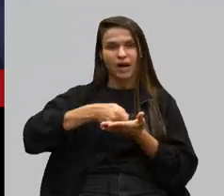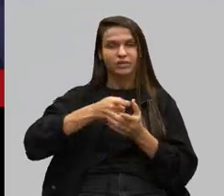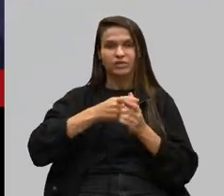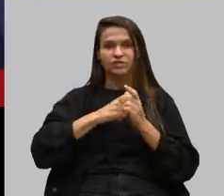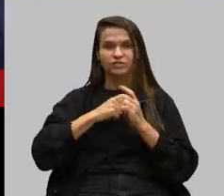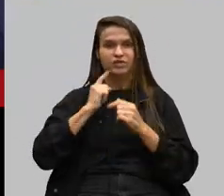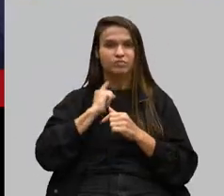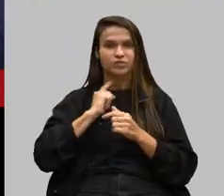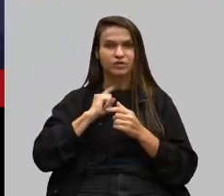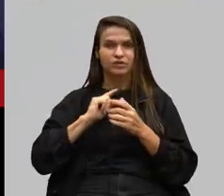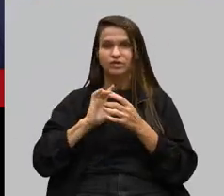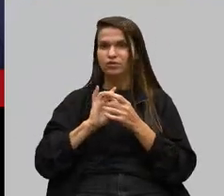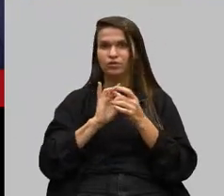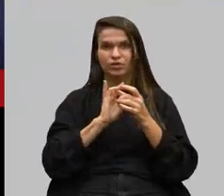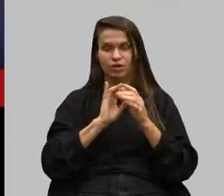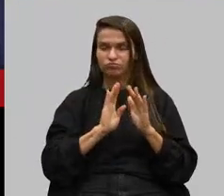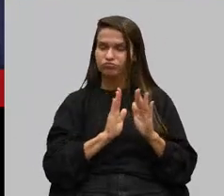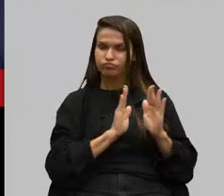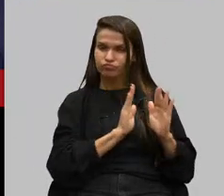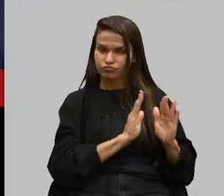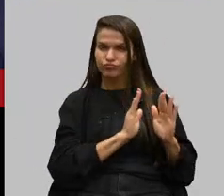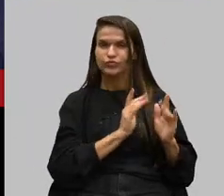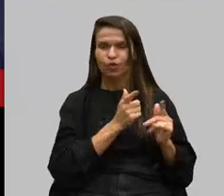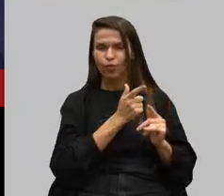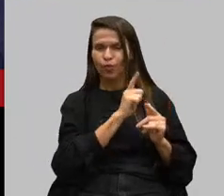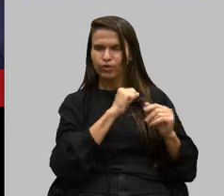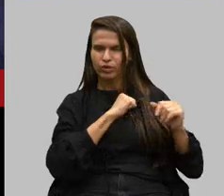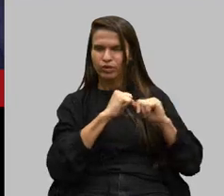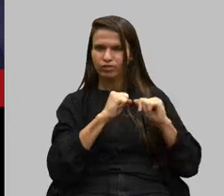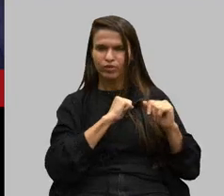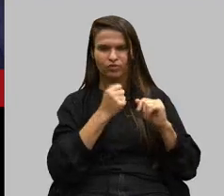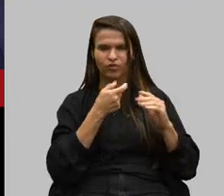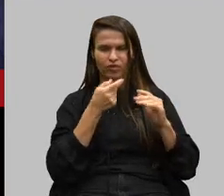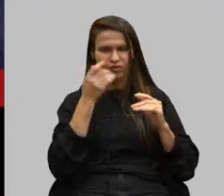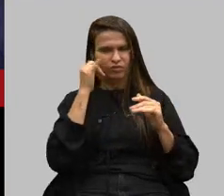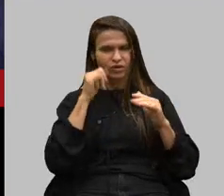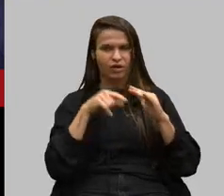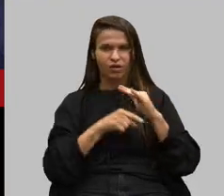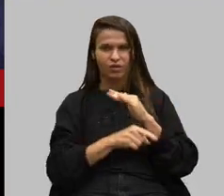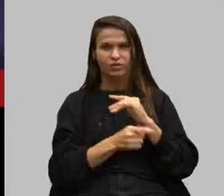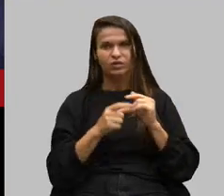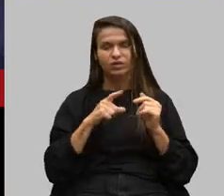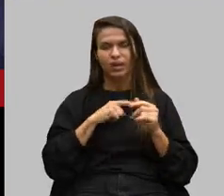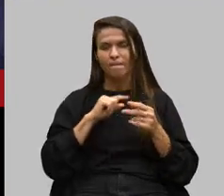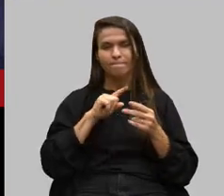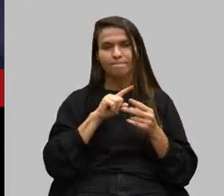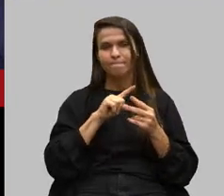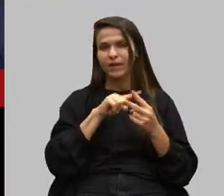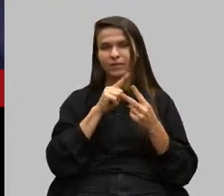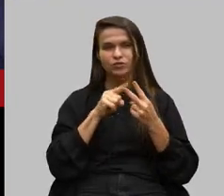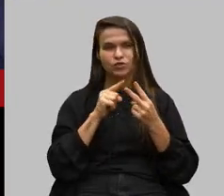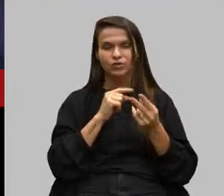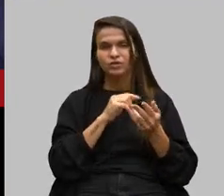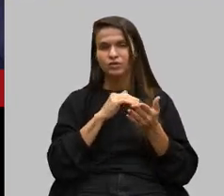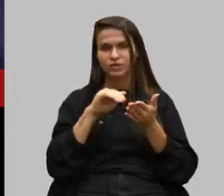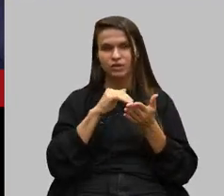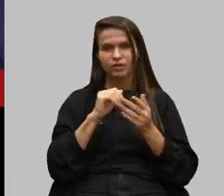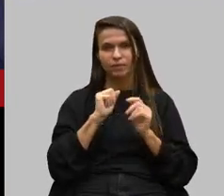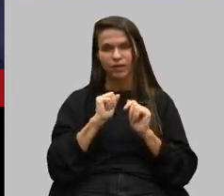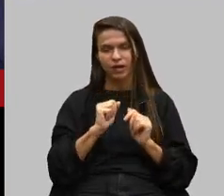a união né mas isso aí diz respeito a um outro debate eu não vou aprofundar eu tenho mais dois secretários para para para questionar